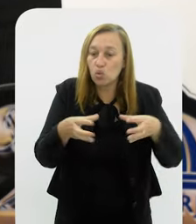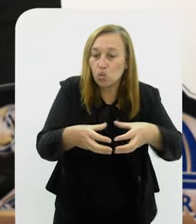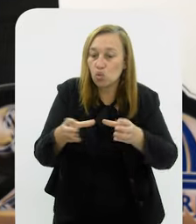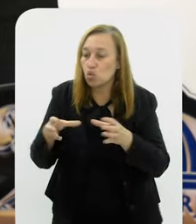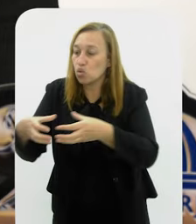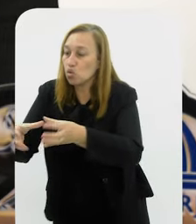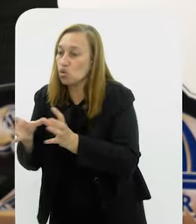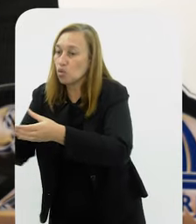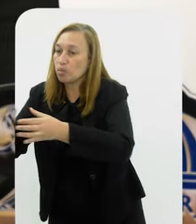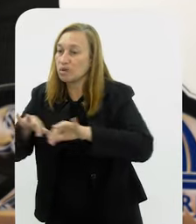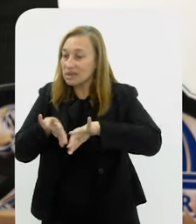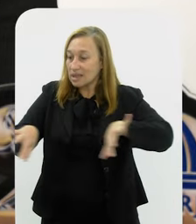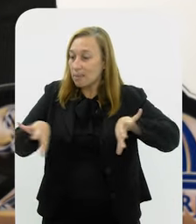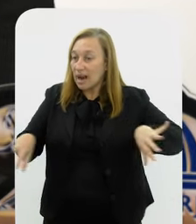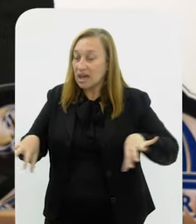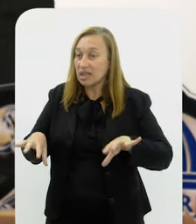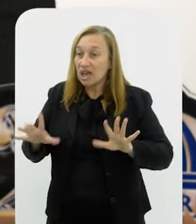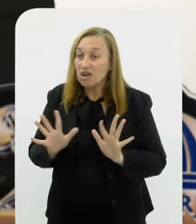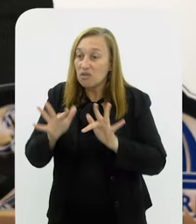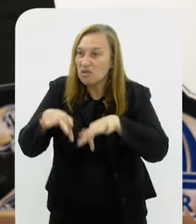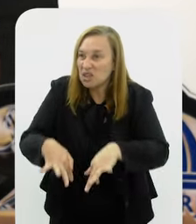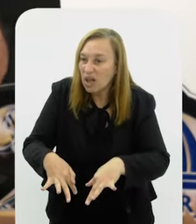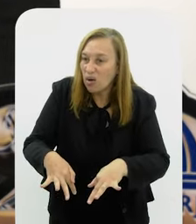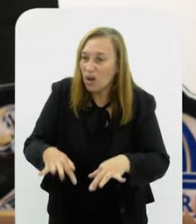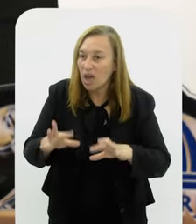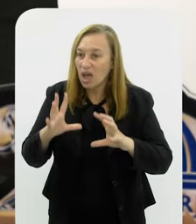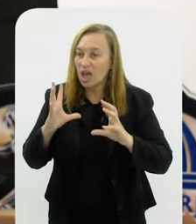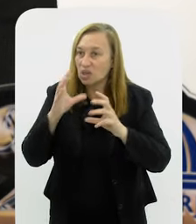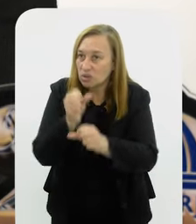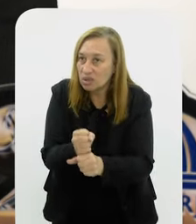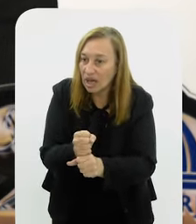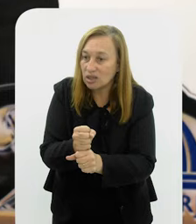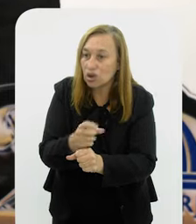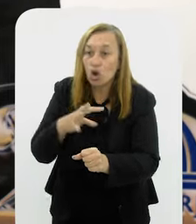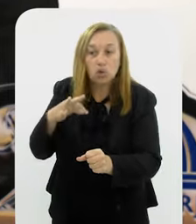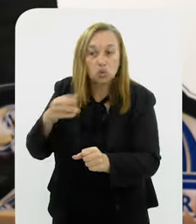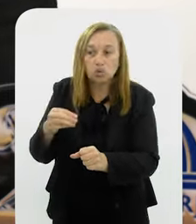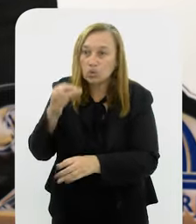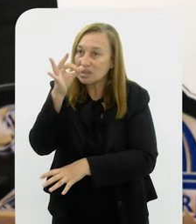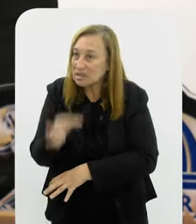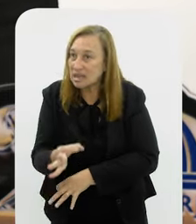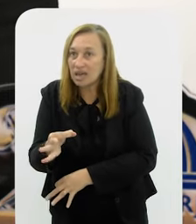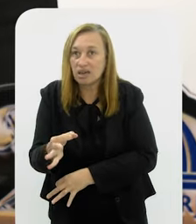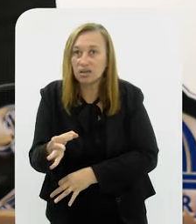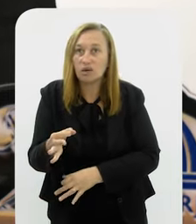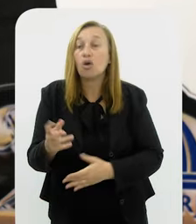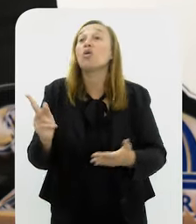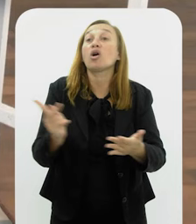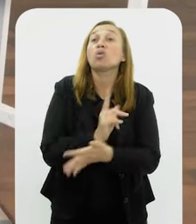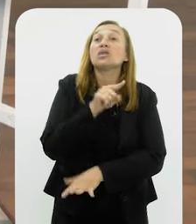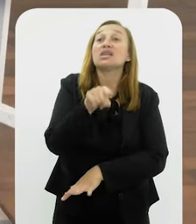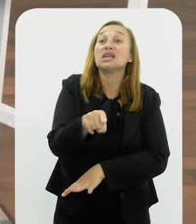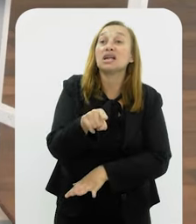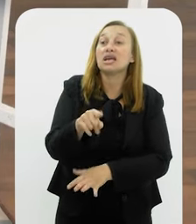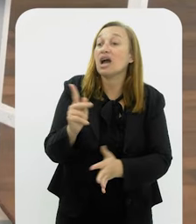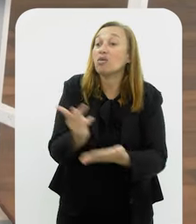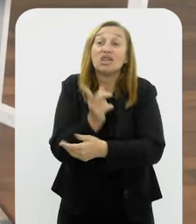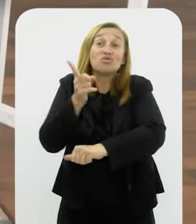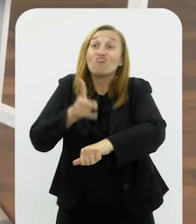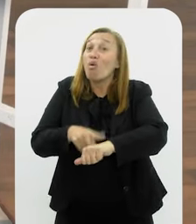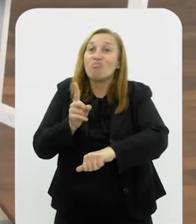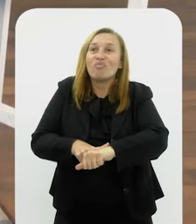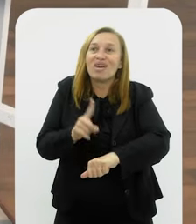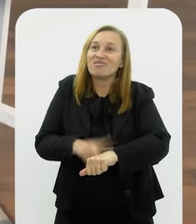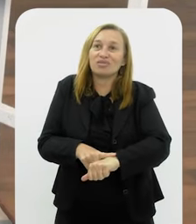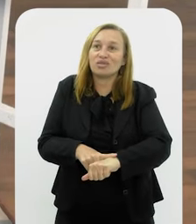você nunca vai ter o resultado final que é a junção de tudo e tudo tem que dar certo. É porque o que acontece ali acontece